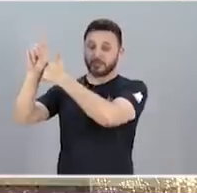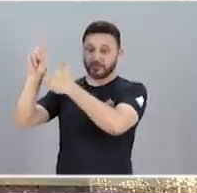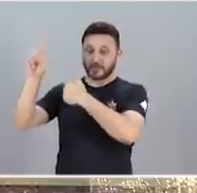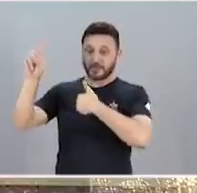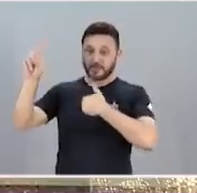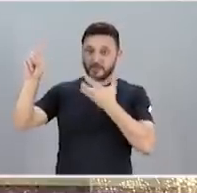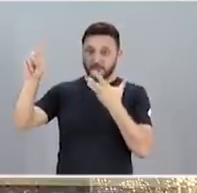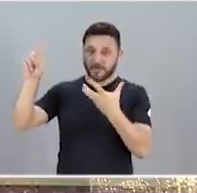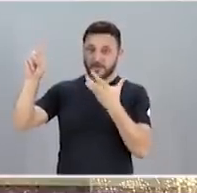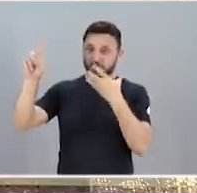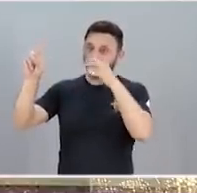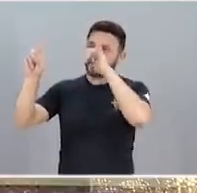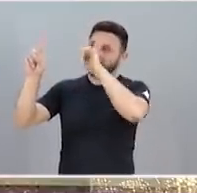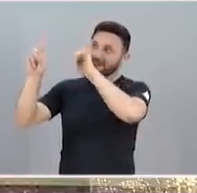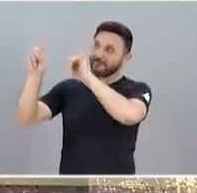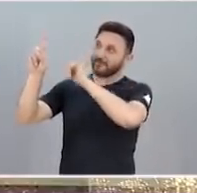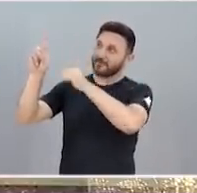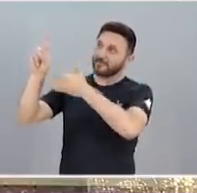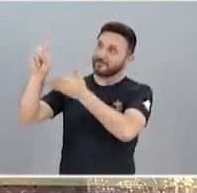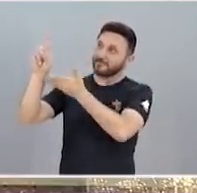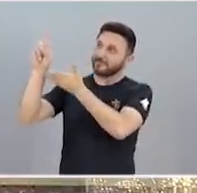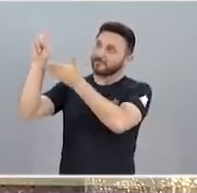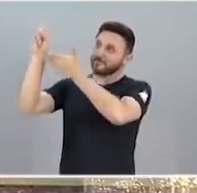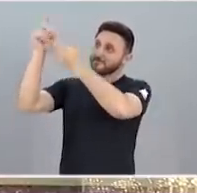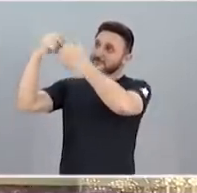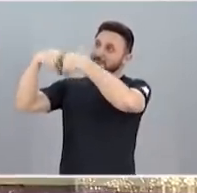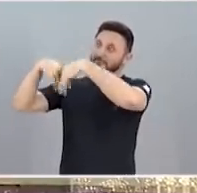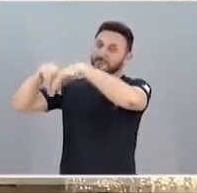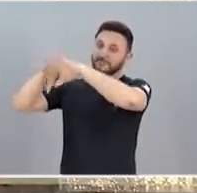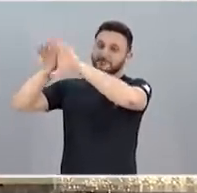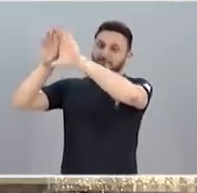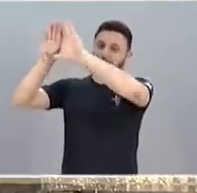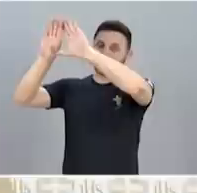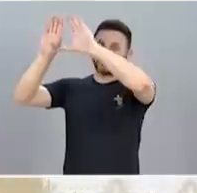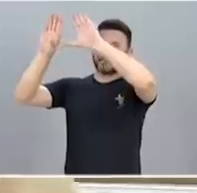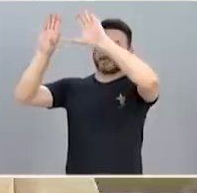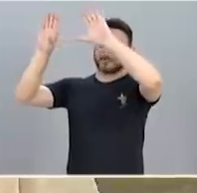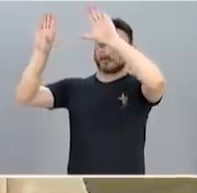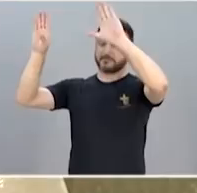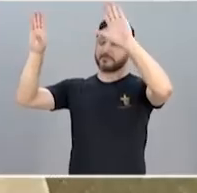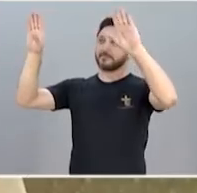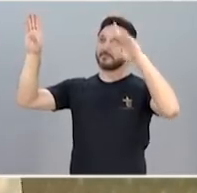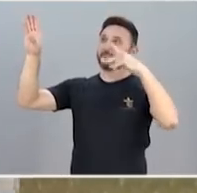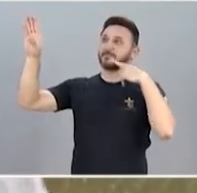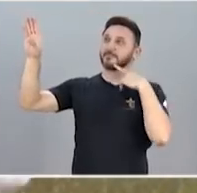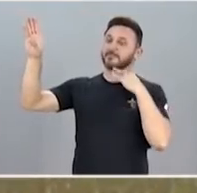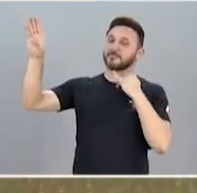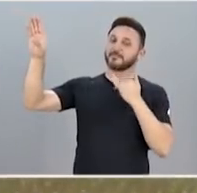Deus, ó Pai.